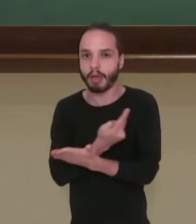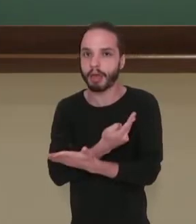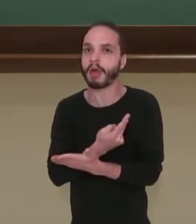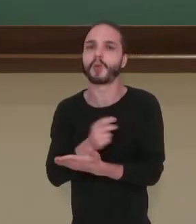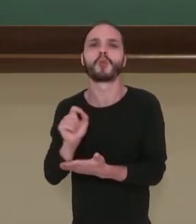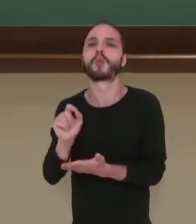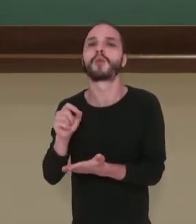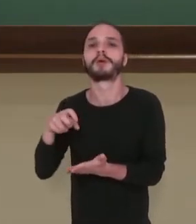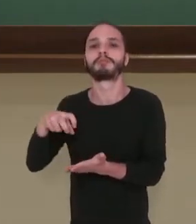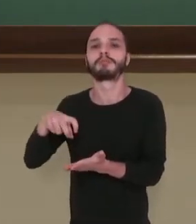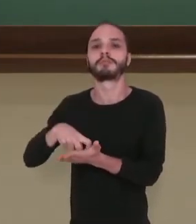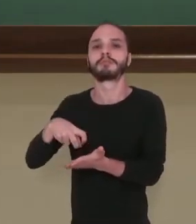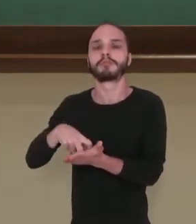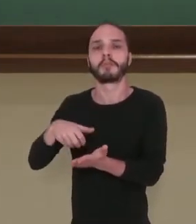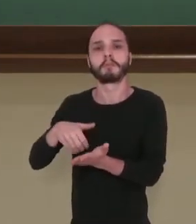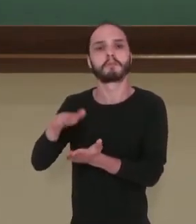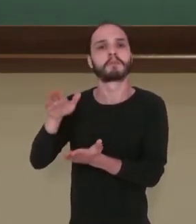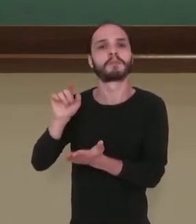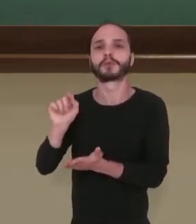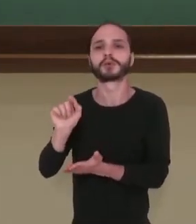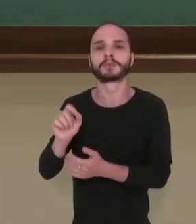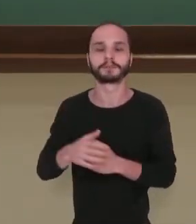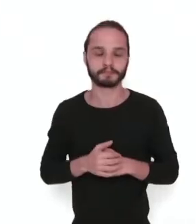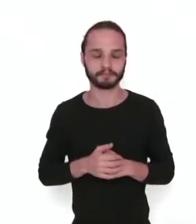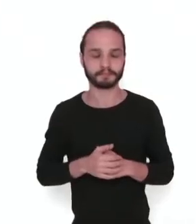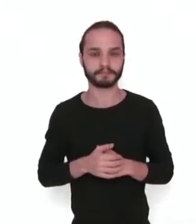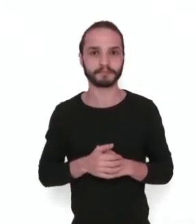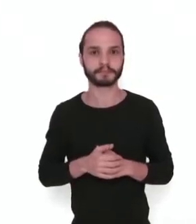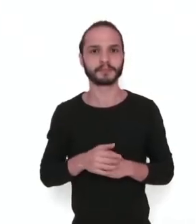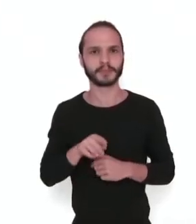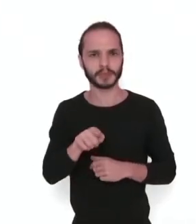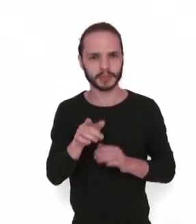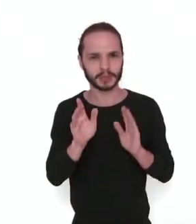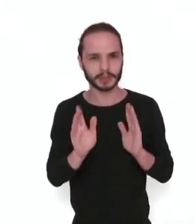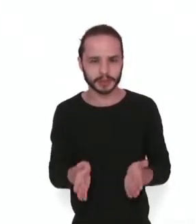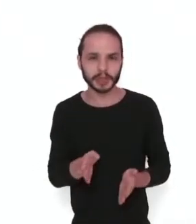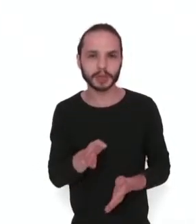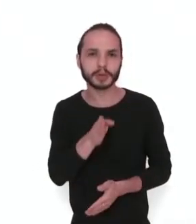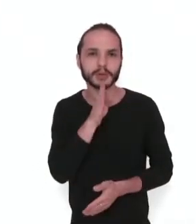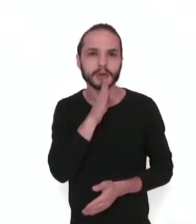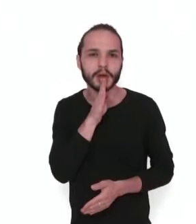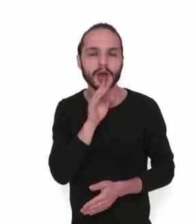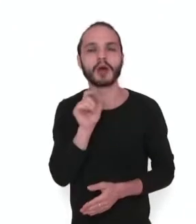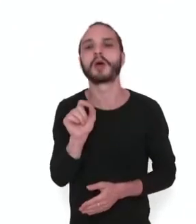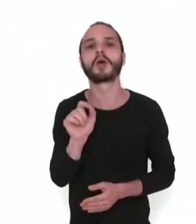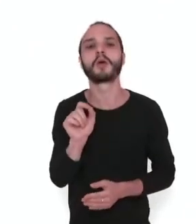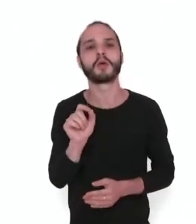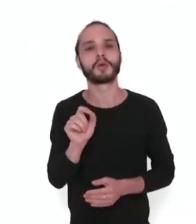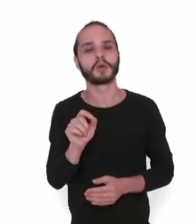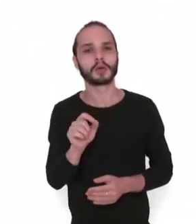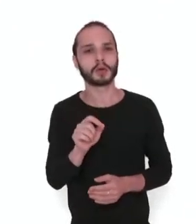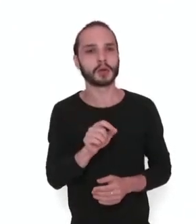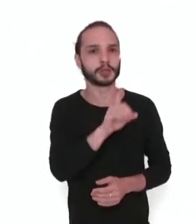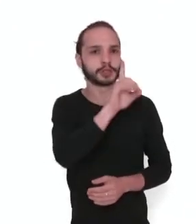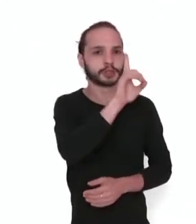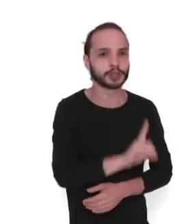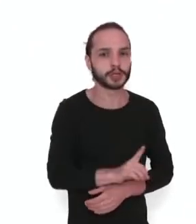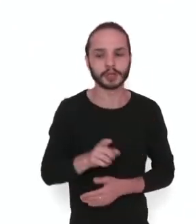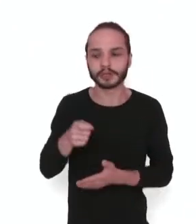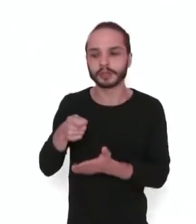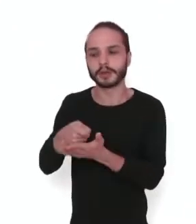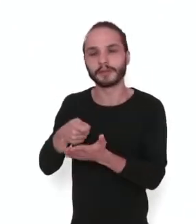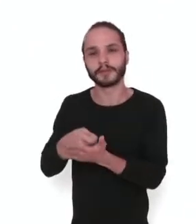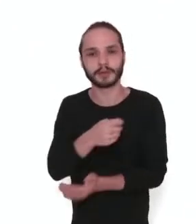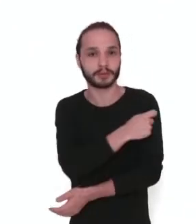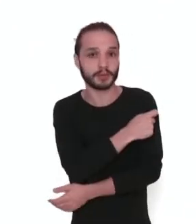então aqui fazer uma problematização. Você já conheceu alguns direitos e deveres dos estudantes para melhor organização escolar?